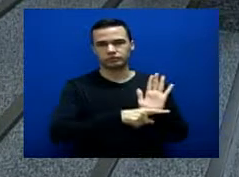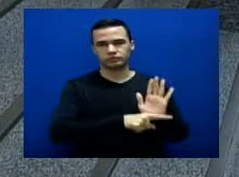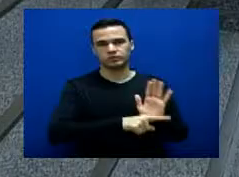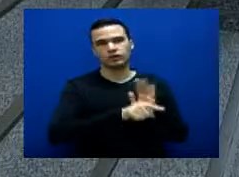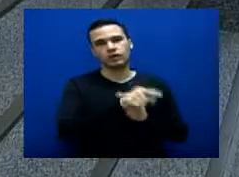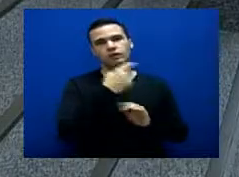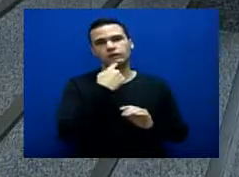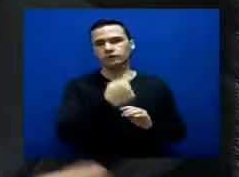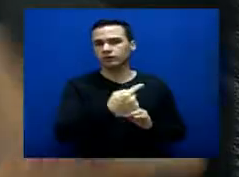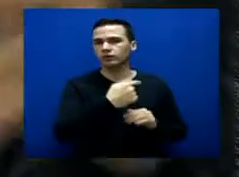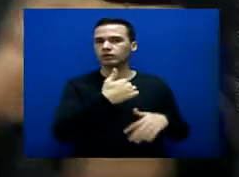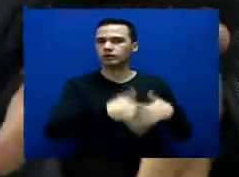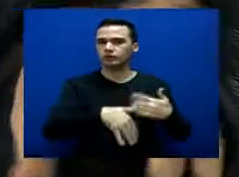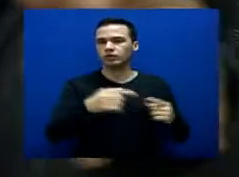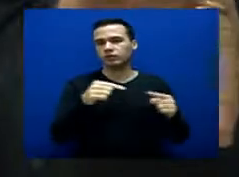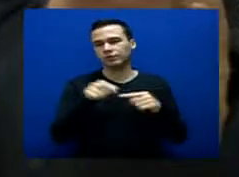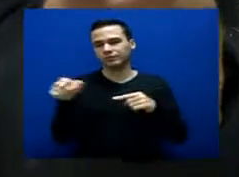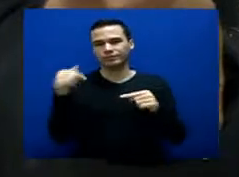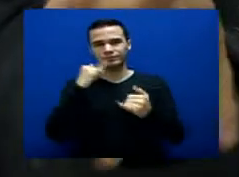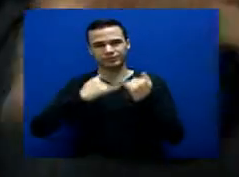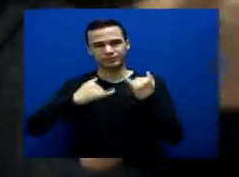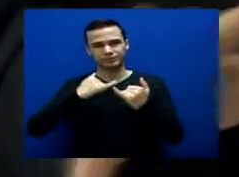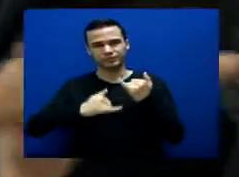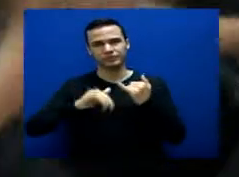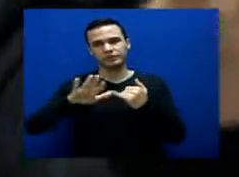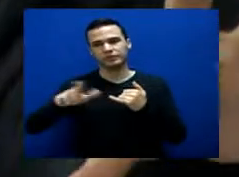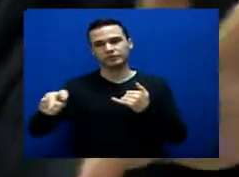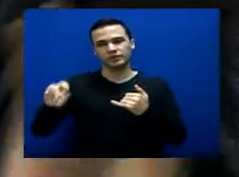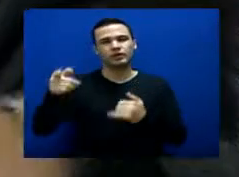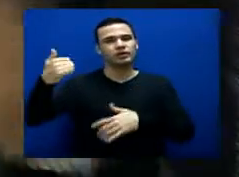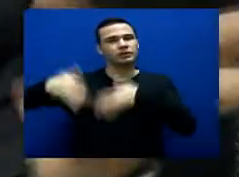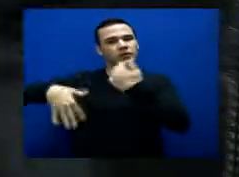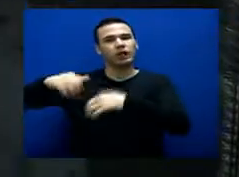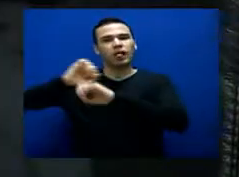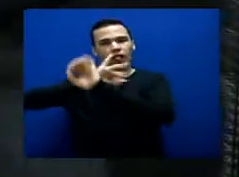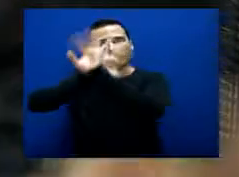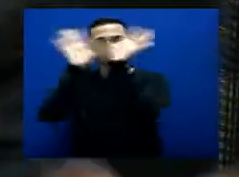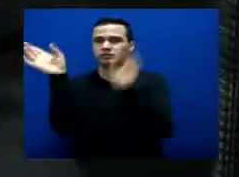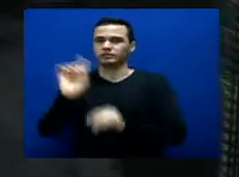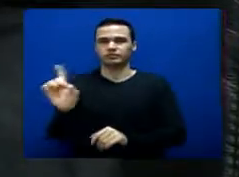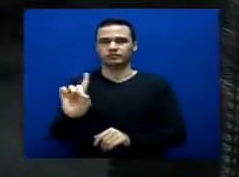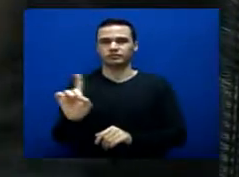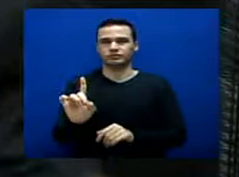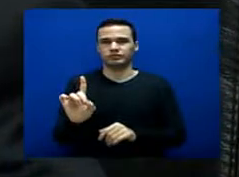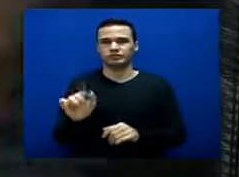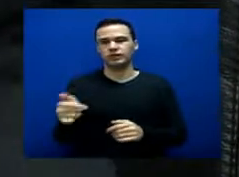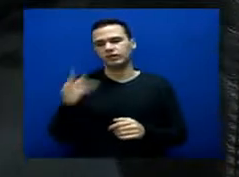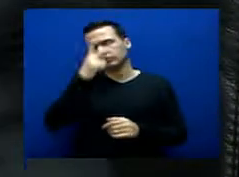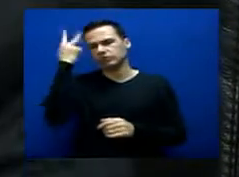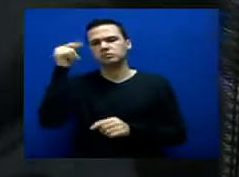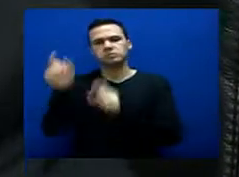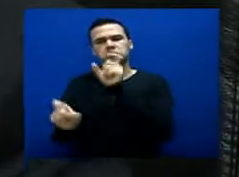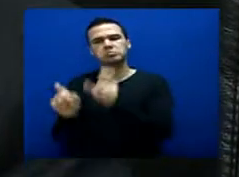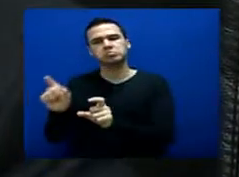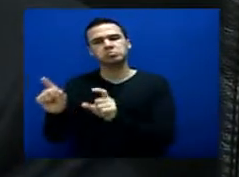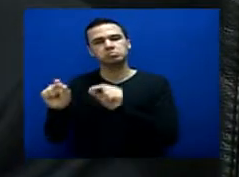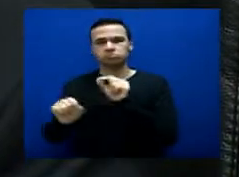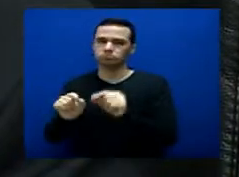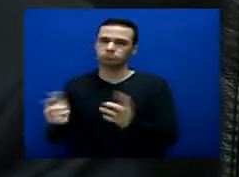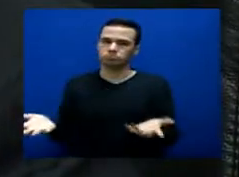ele fala quase a mesma coisa, mas lá é dúbio, lá não explica, não se sabe quem está em vulnerabilidade ou